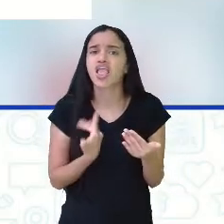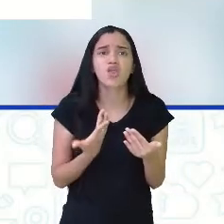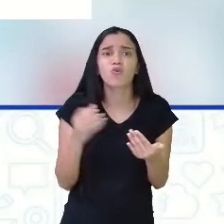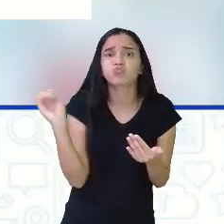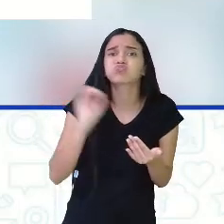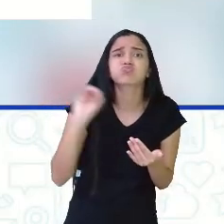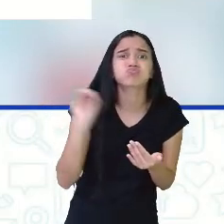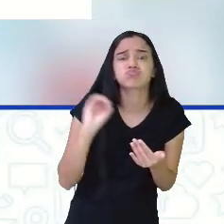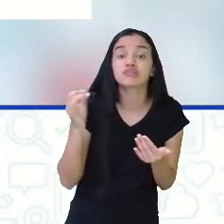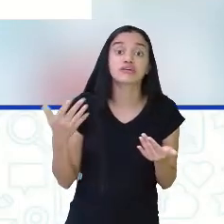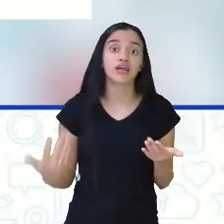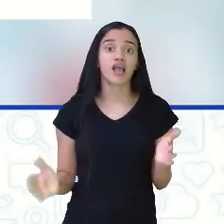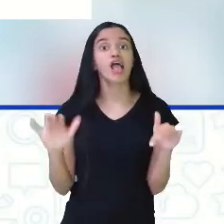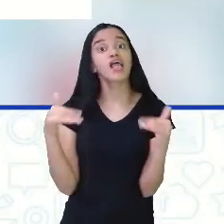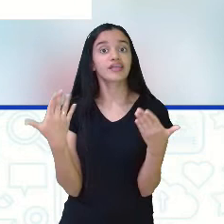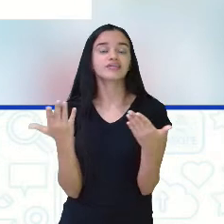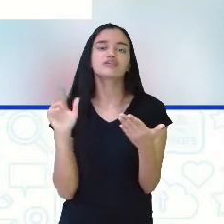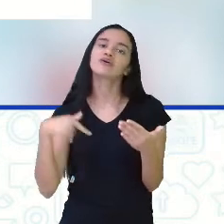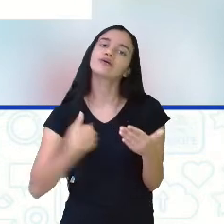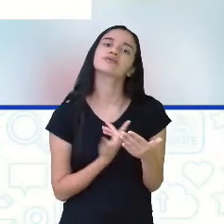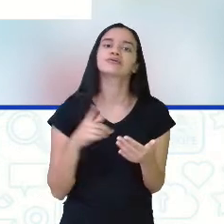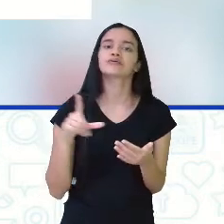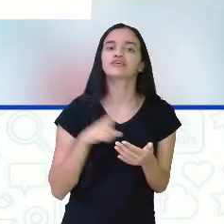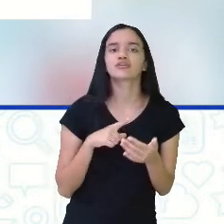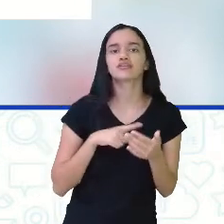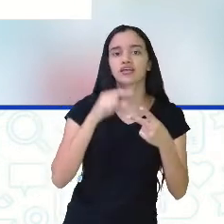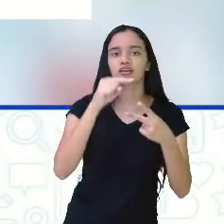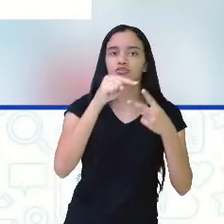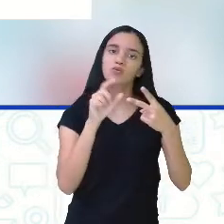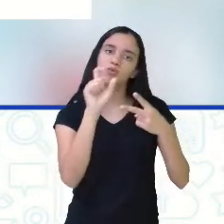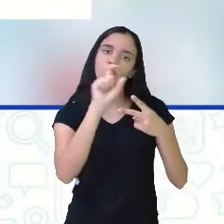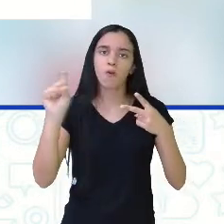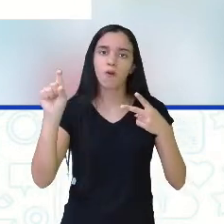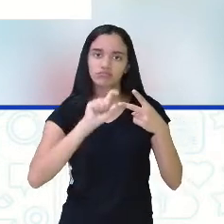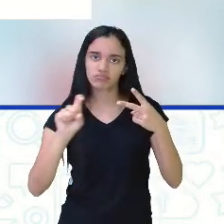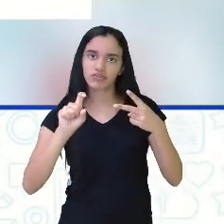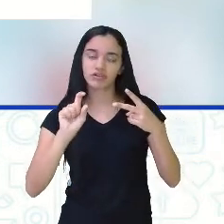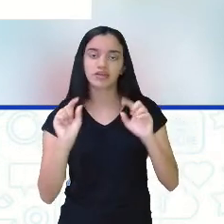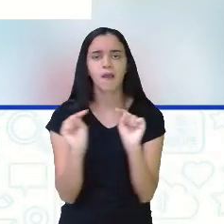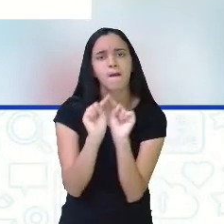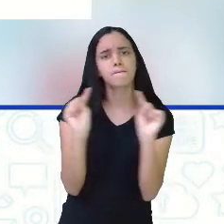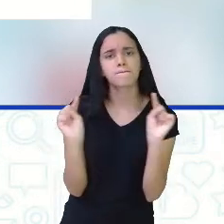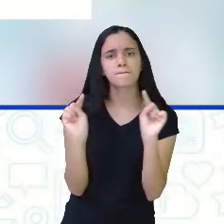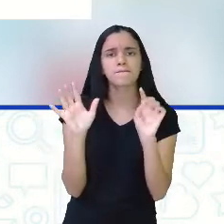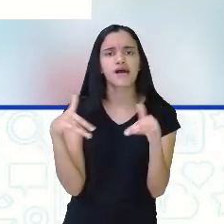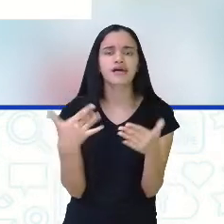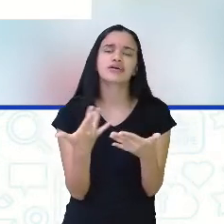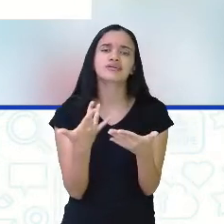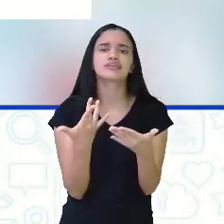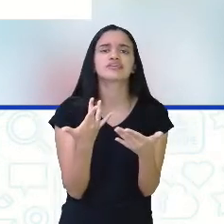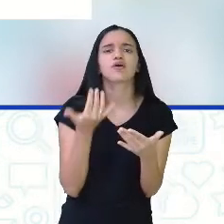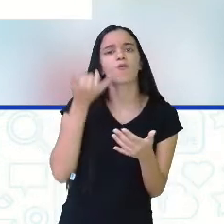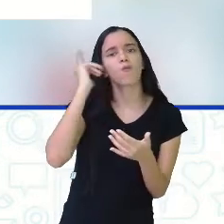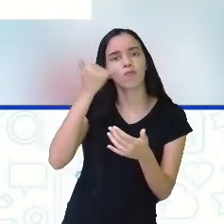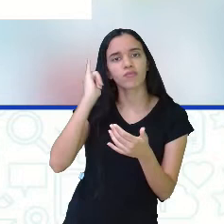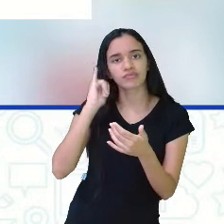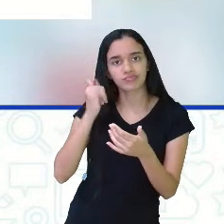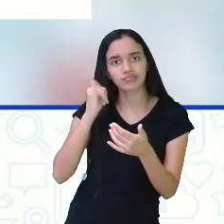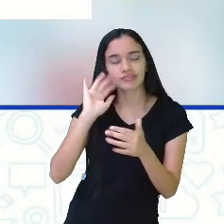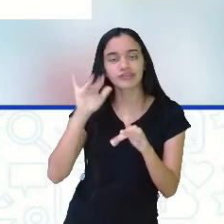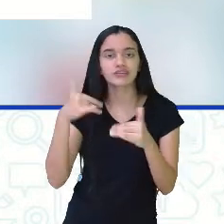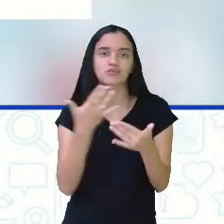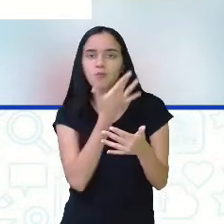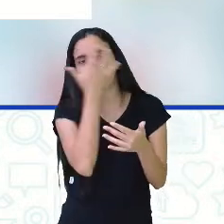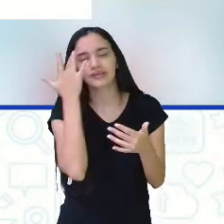coisa alguma. Então, veja aqui, a gente tem duas oraçõezinhas, duas frases, mas que trazem em si toda uma narrativa de alguém